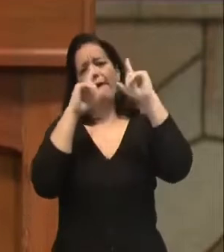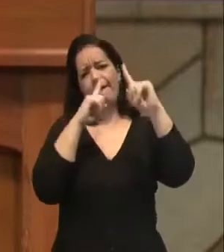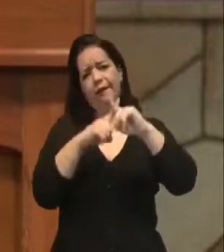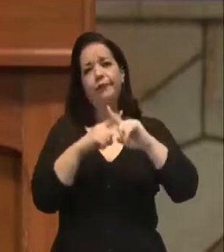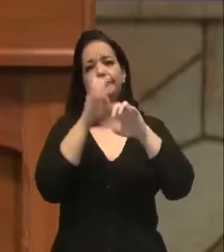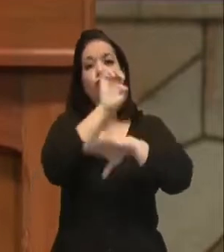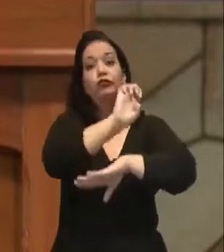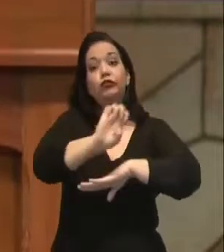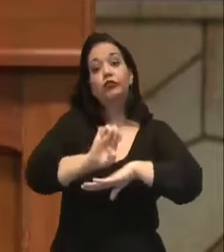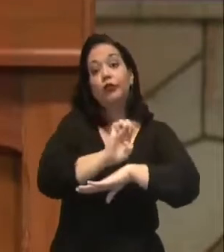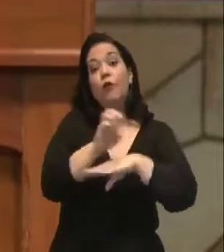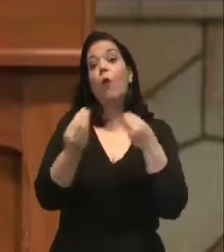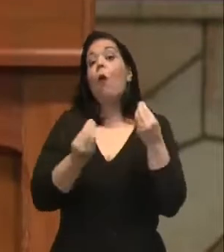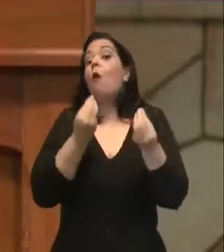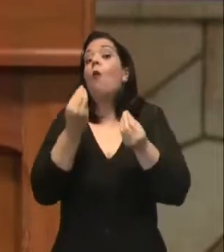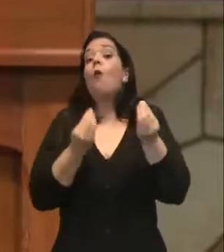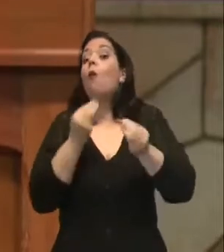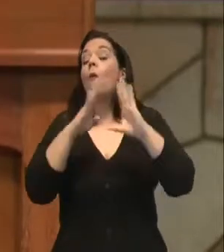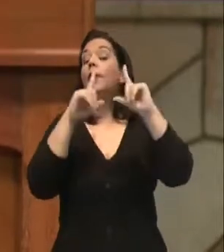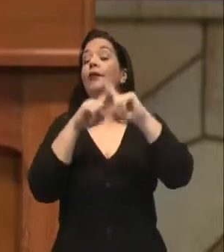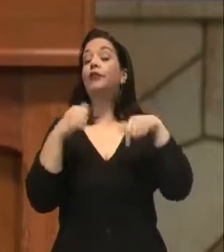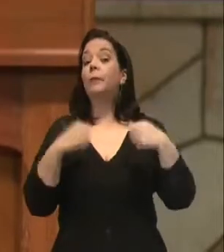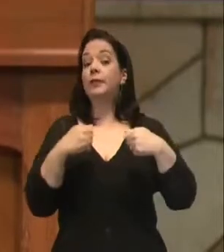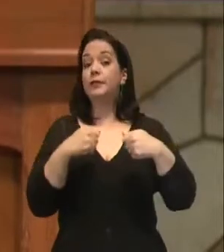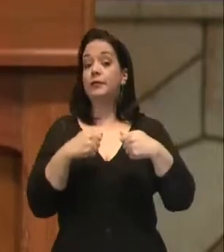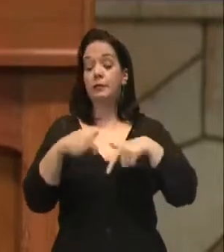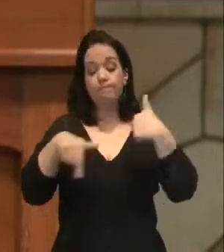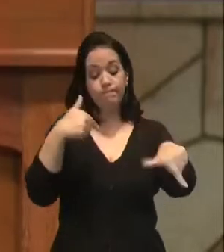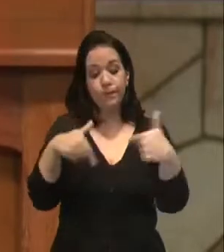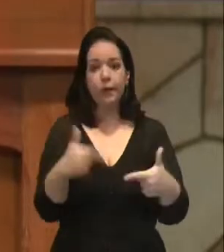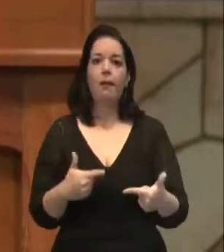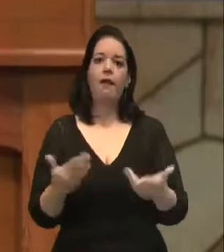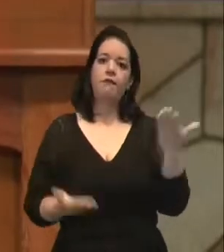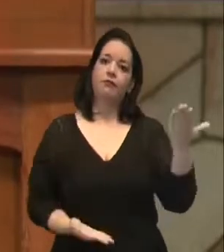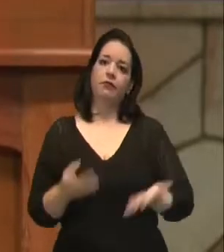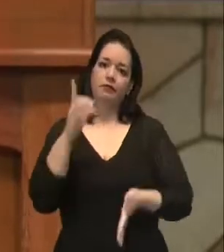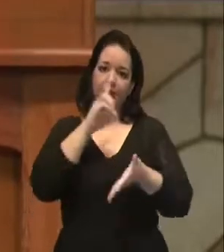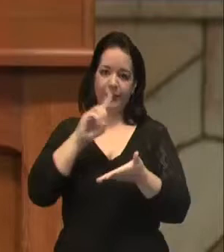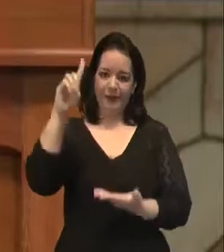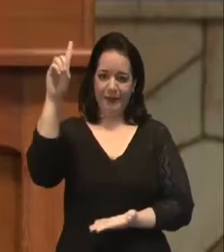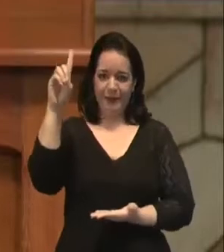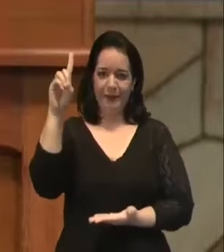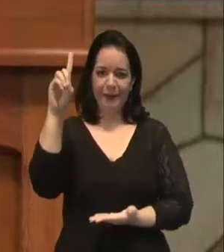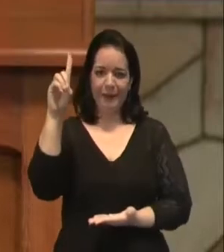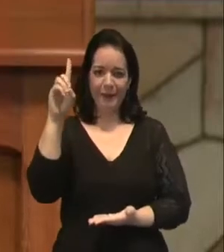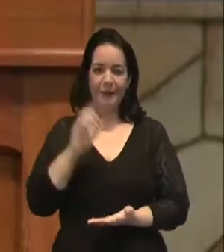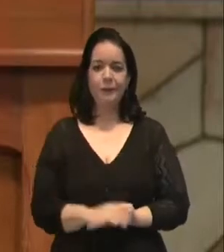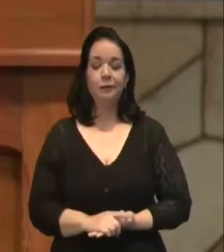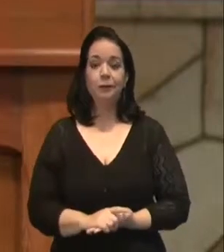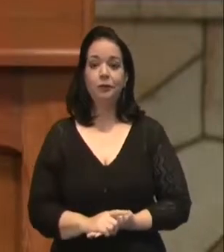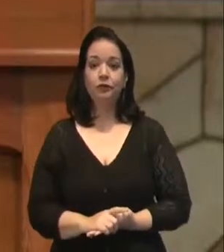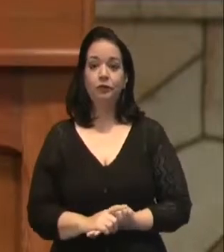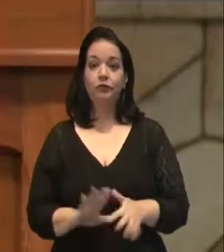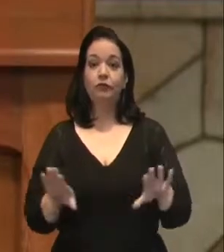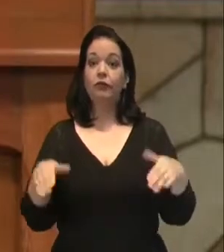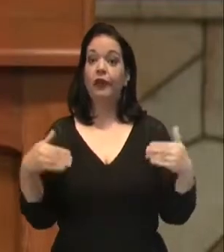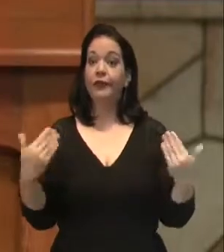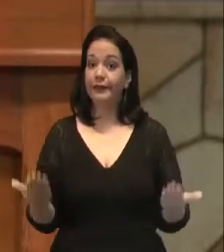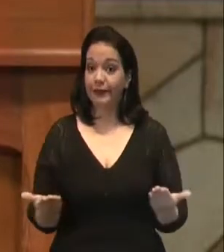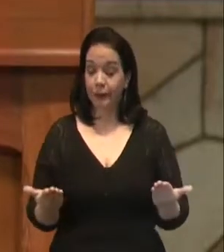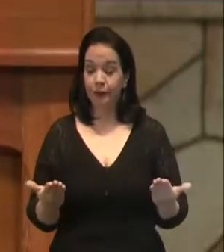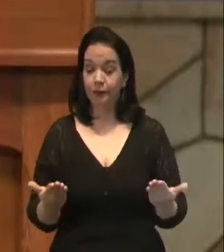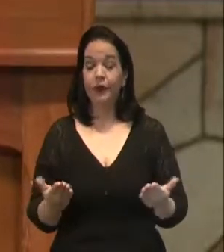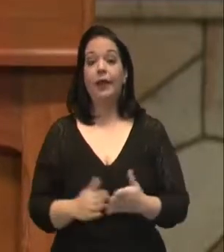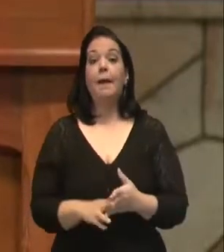E um dos temas mais importantes na carta aos Efésios é justamente a expressão